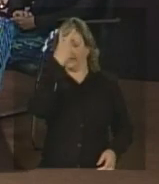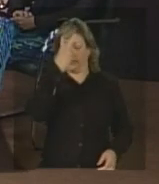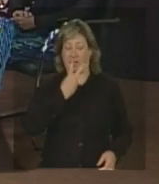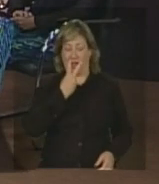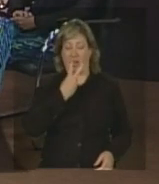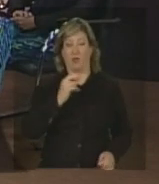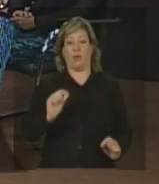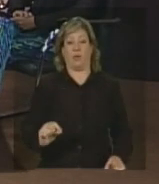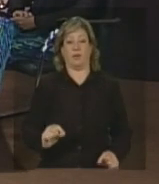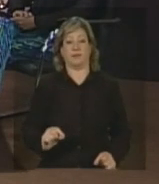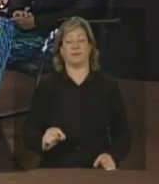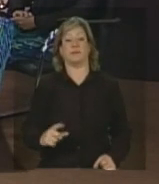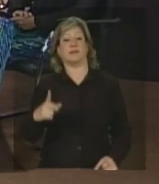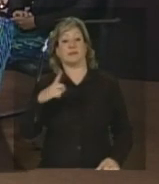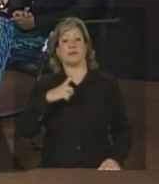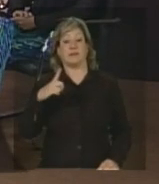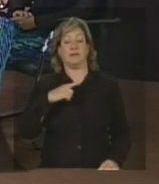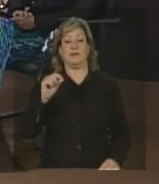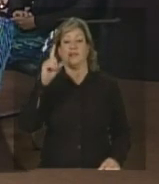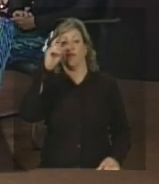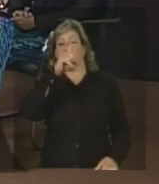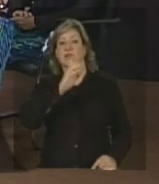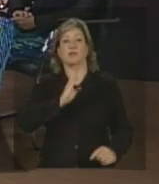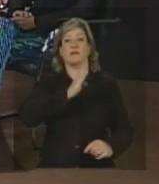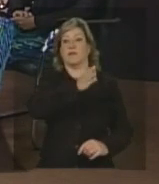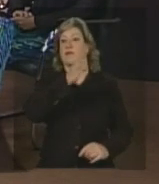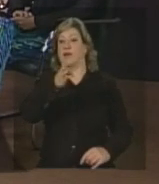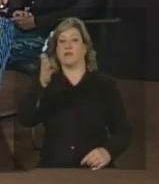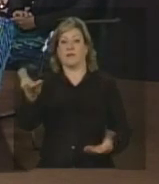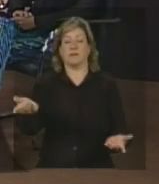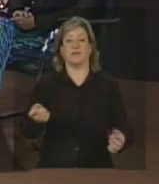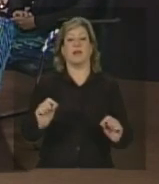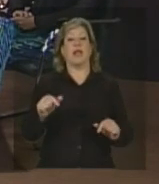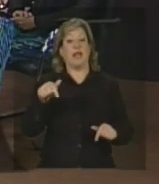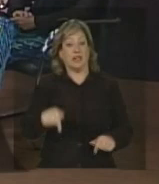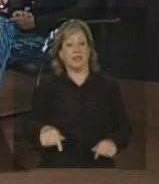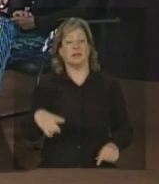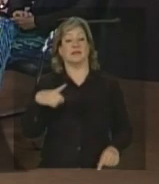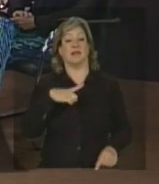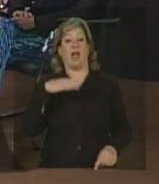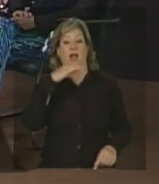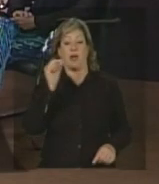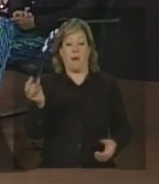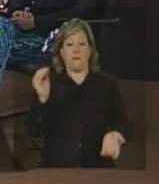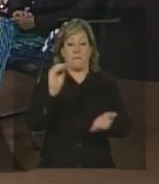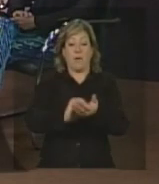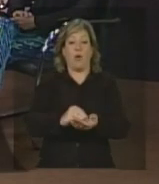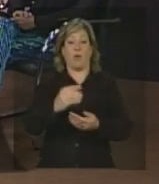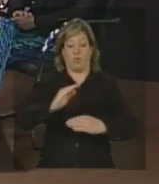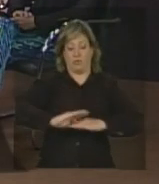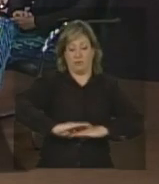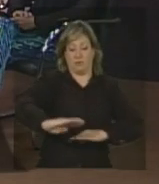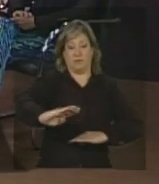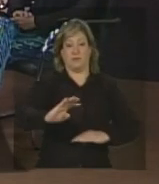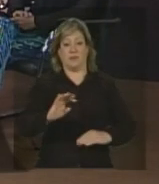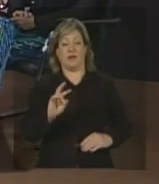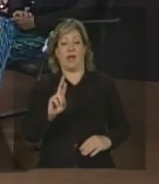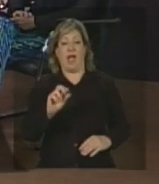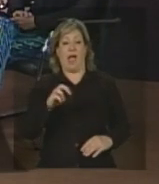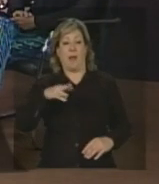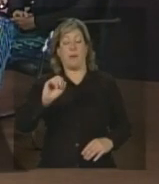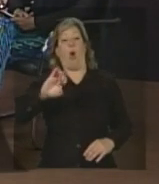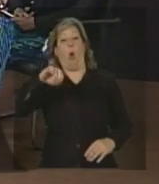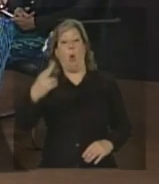cego, ele que tem uma dificuldade de locomoção, então acha que colocando um arranco, colocando um piso tático, está